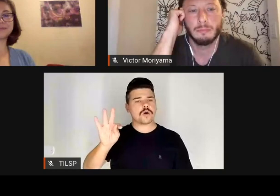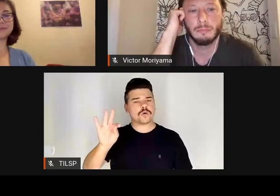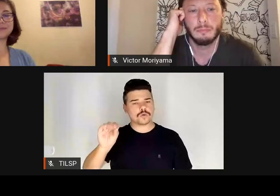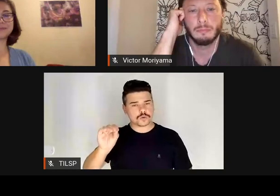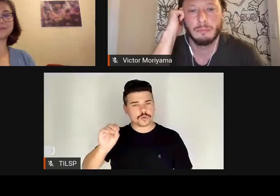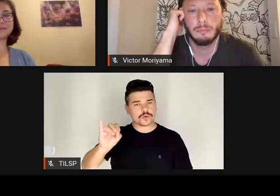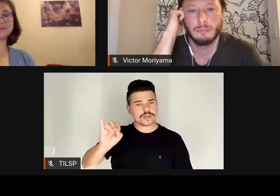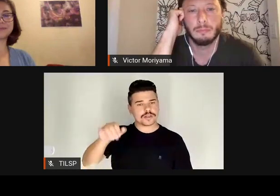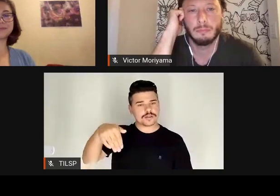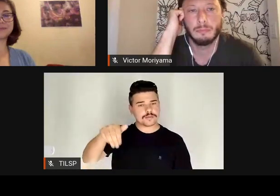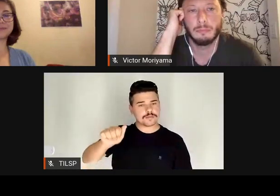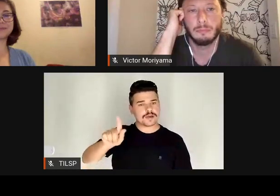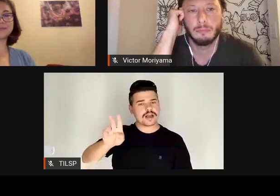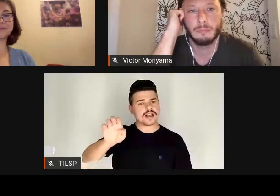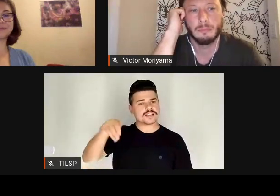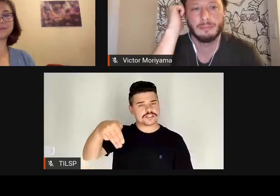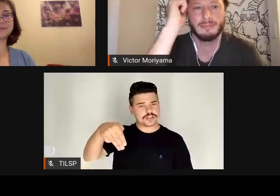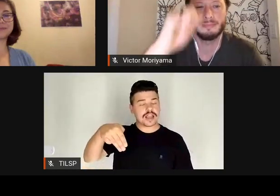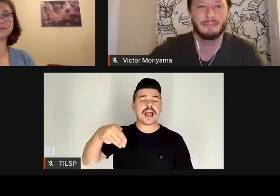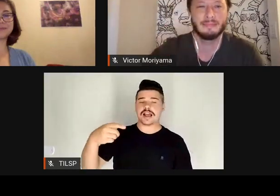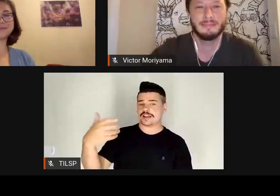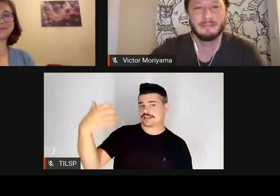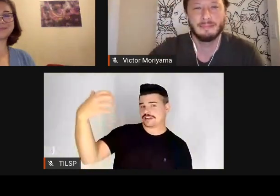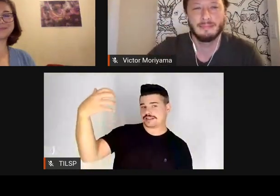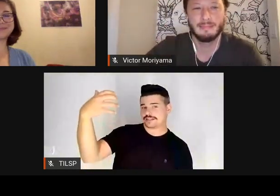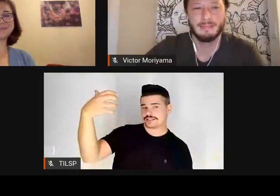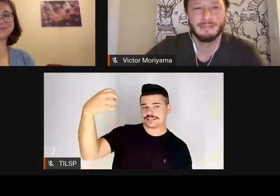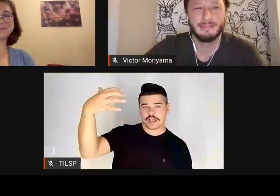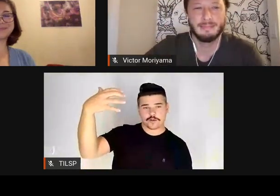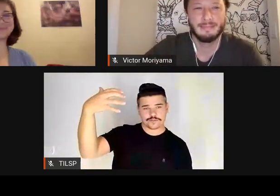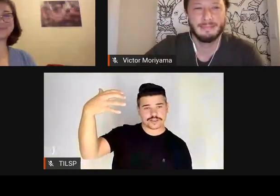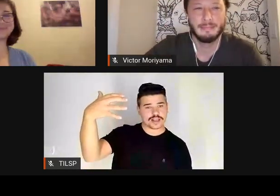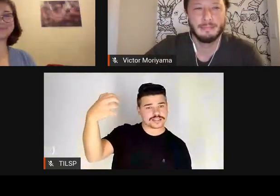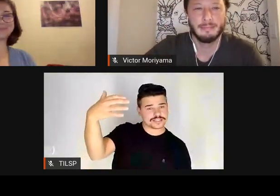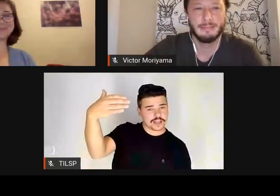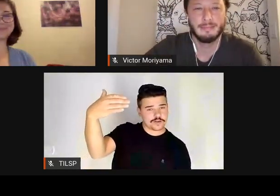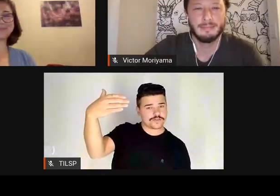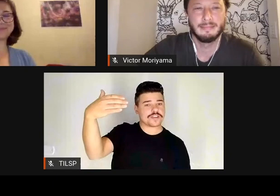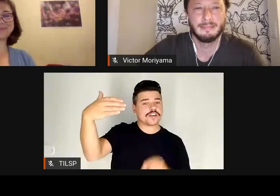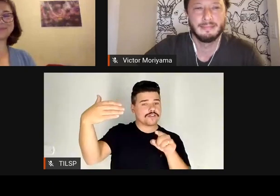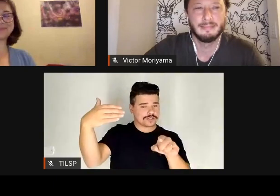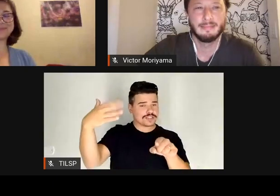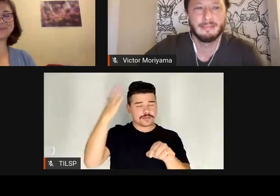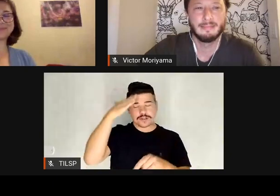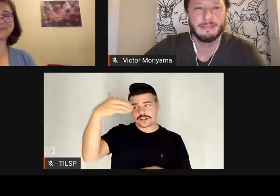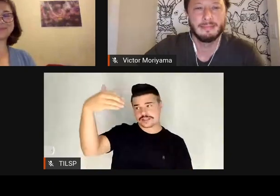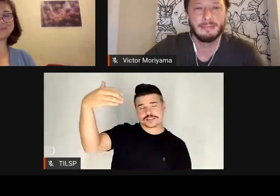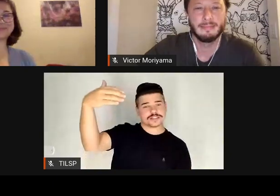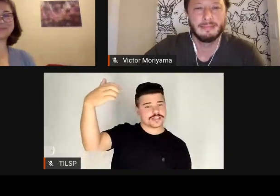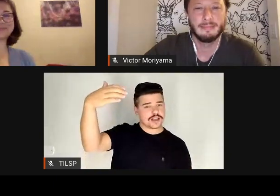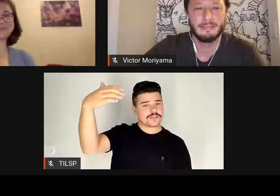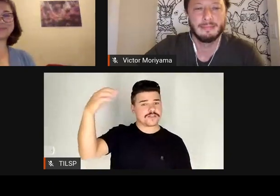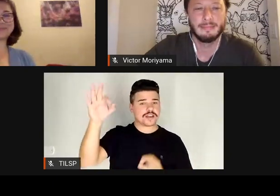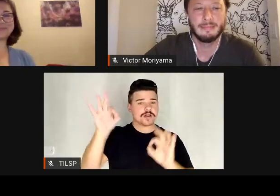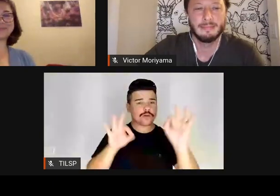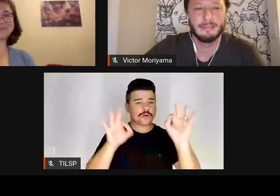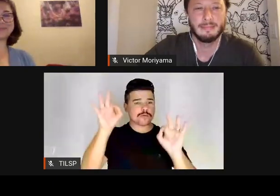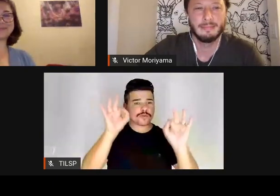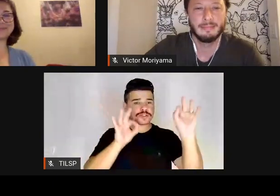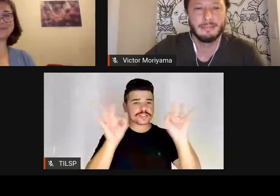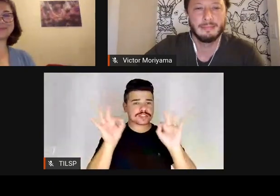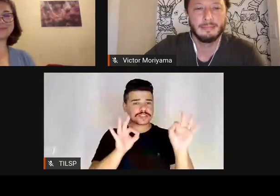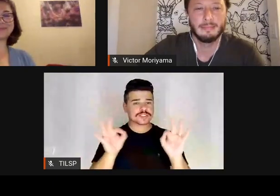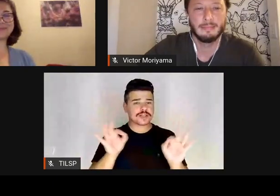autoimagem, como é que ele chama? Selfie, né? A selfie, você às vezes vê composições